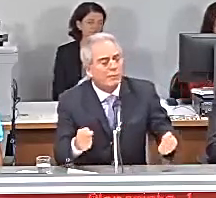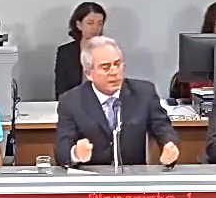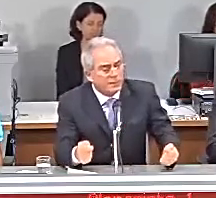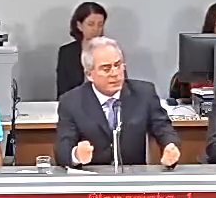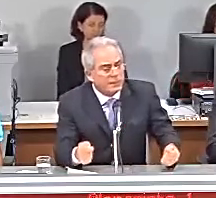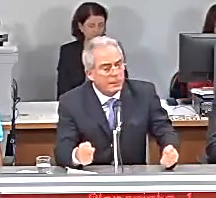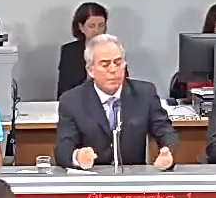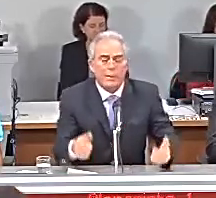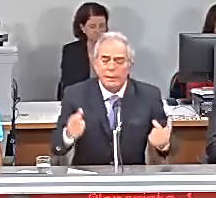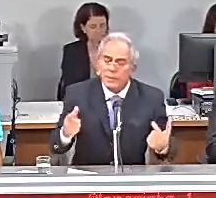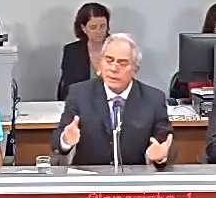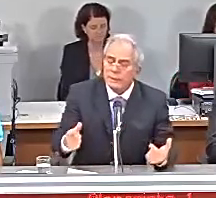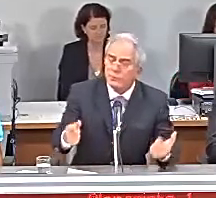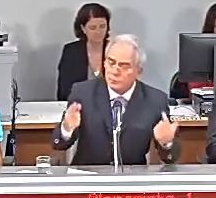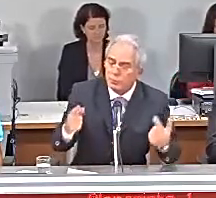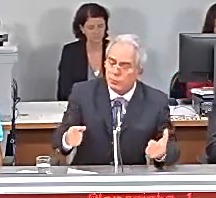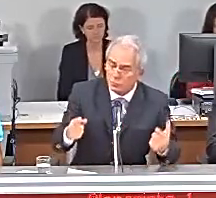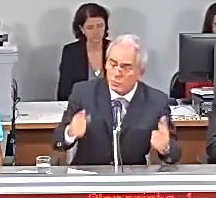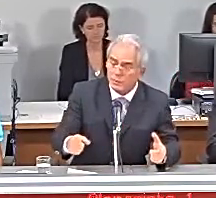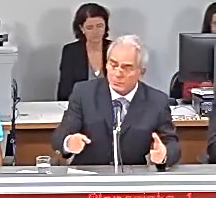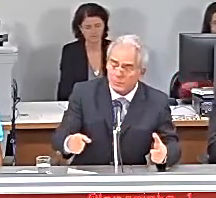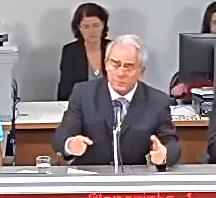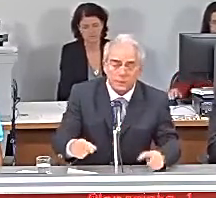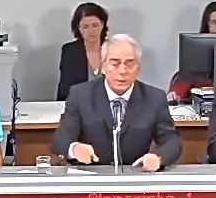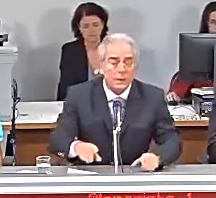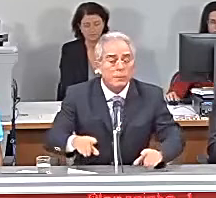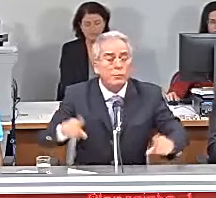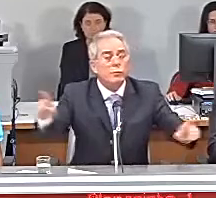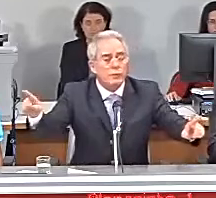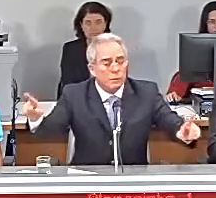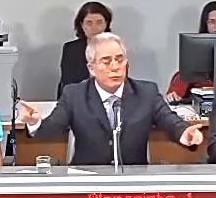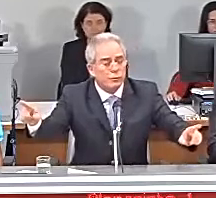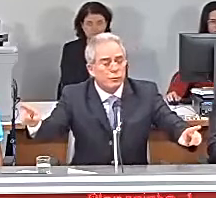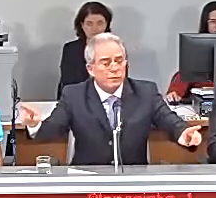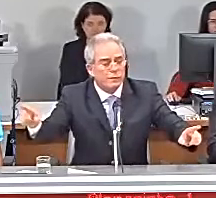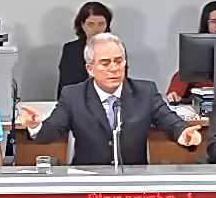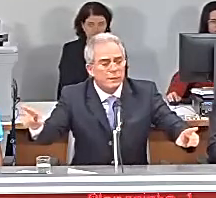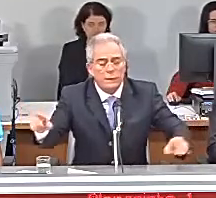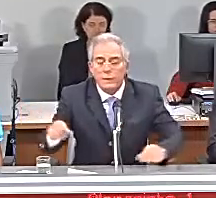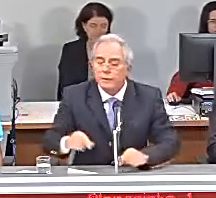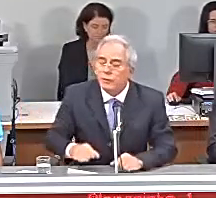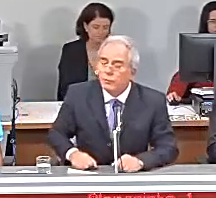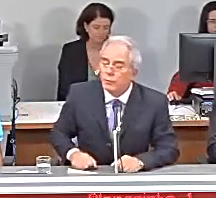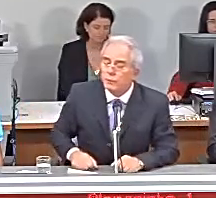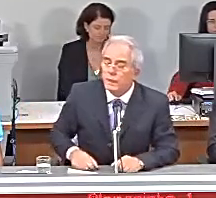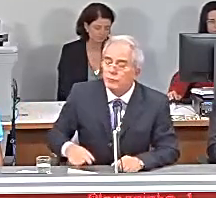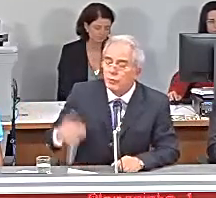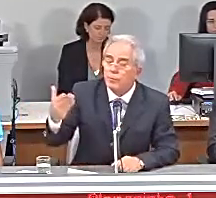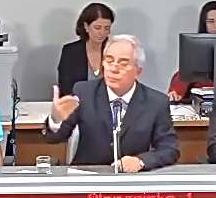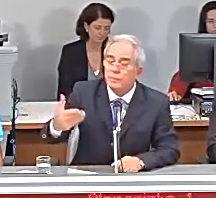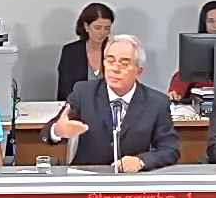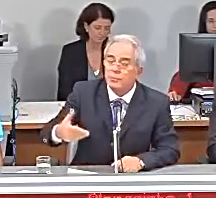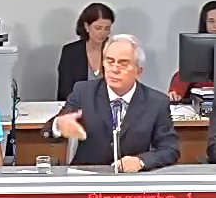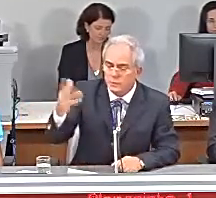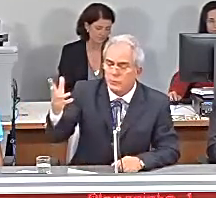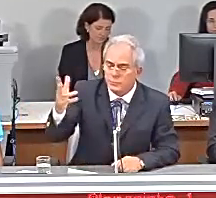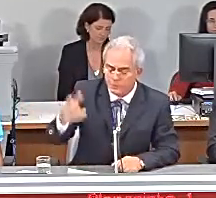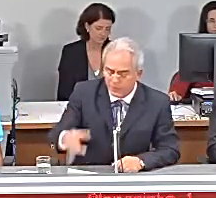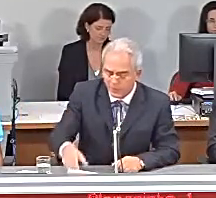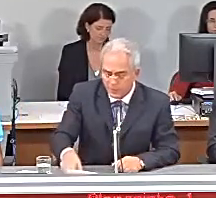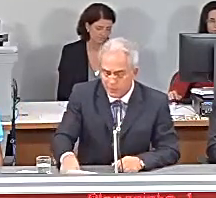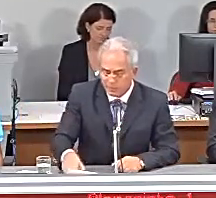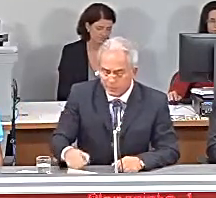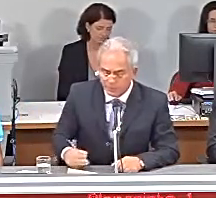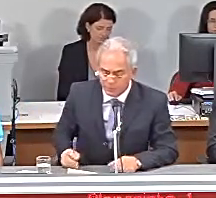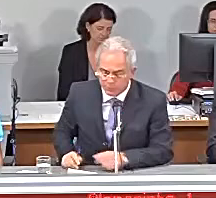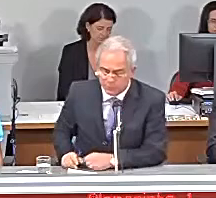local de defesa permanente das pessoas com deficiência que buscam a justiça e têm dificuldade. Nós vamos ter esse ponto, se Deus